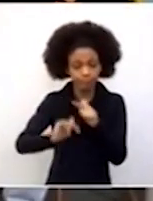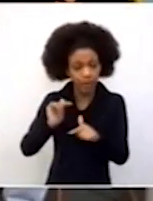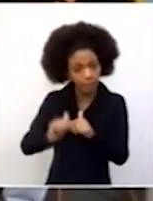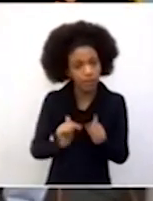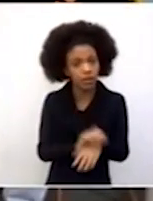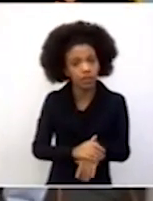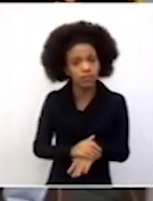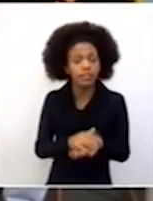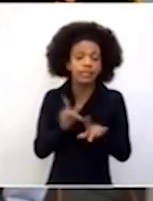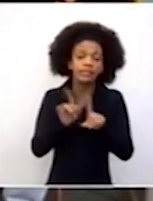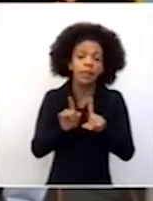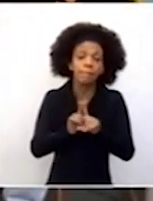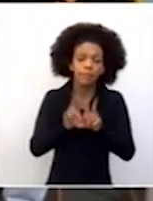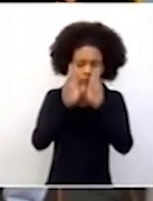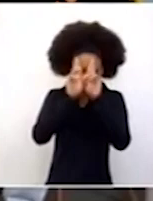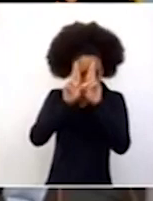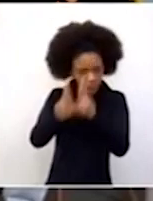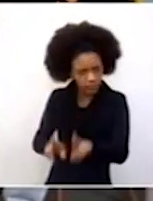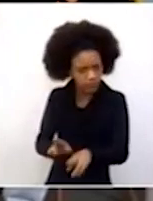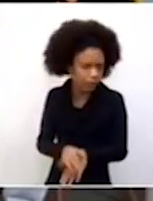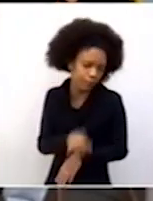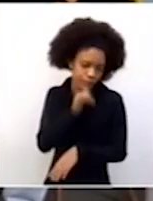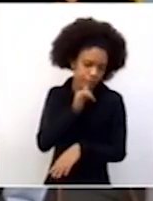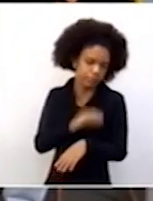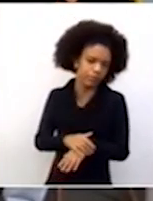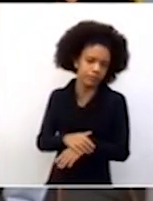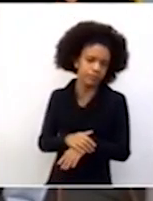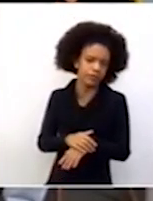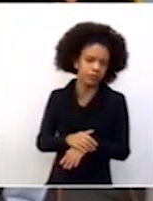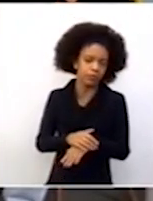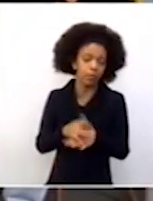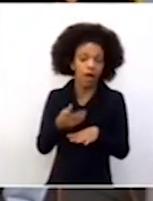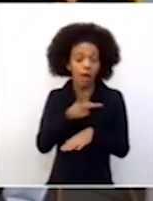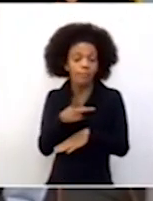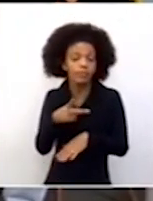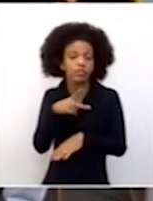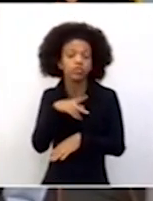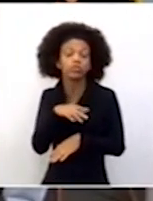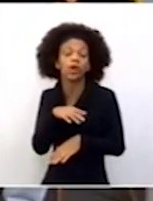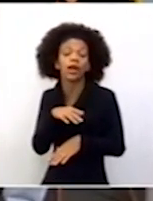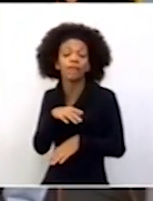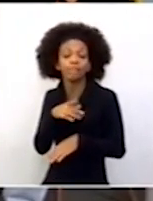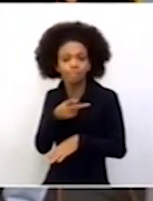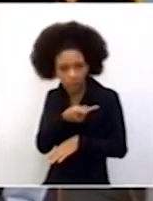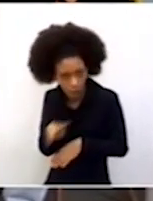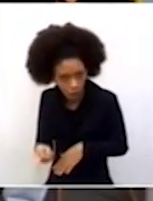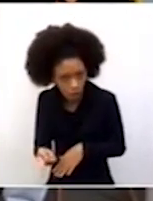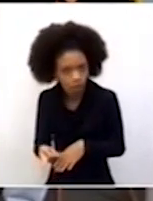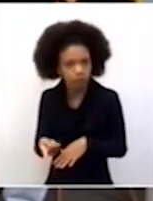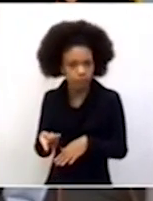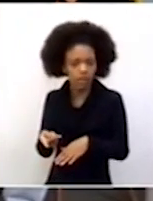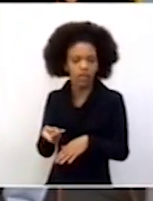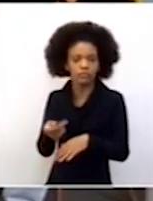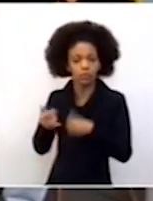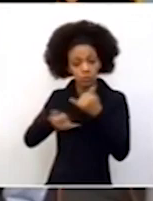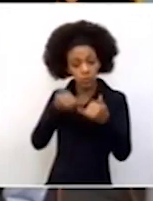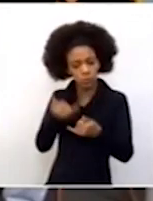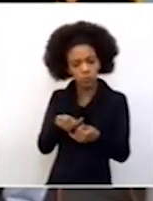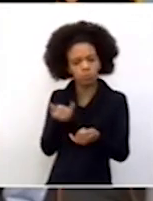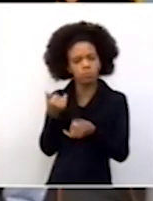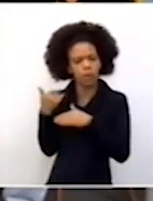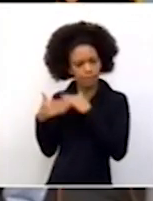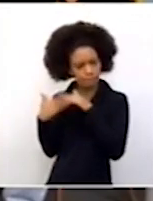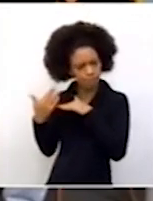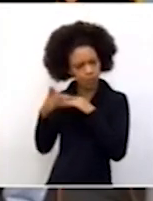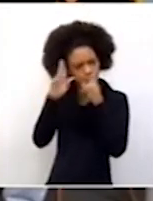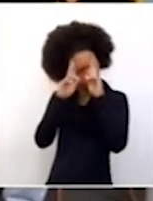assim, a questão do respeito, né? Por exemplo, você trabalha no jogo, a questão do respeito, que uma professora realmente destacou aí, que é o movimento dessa brincadeira, permanece o processo de